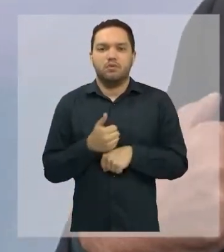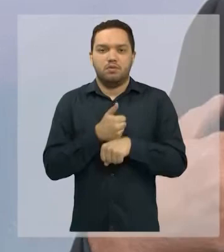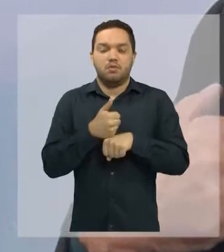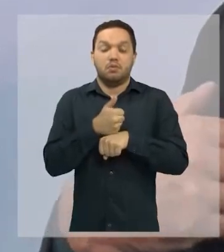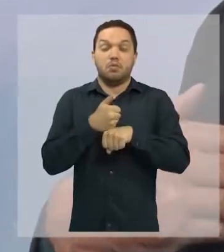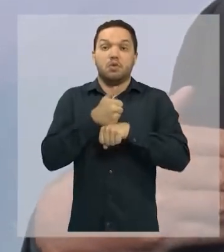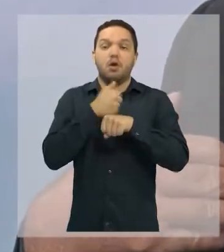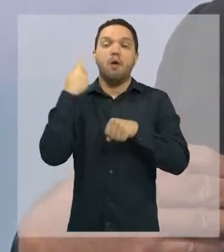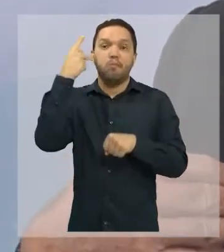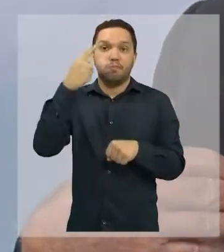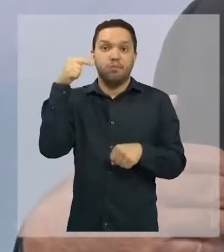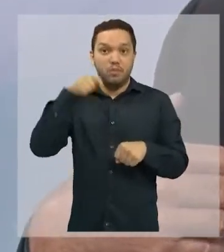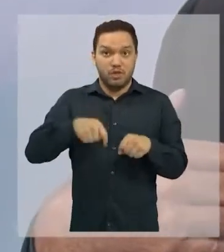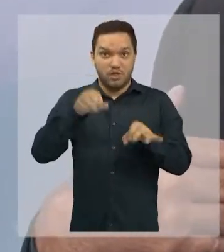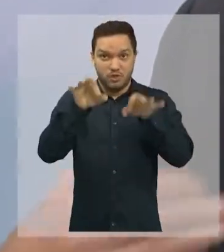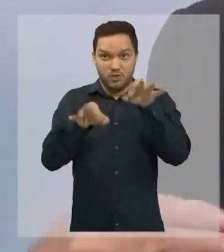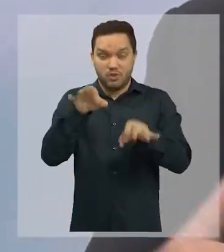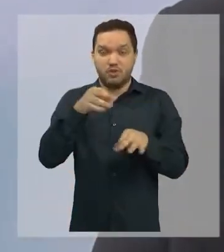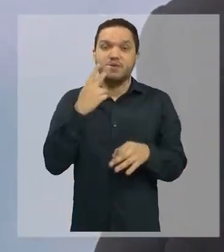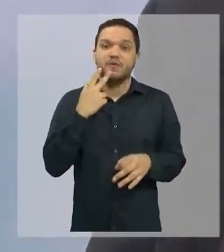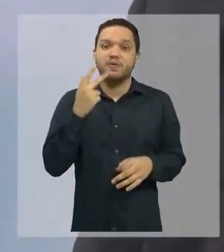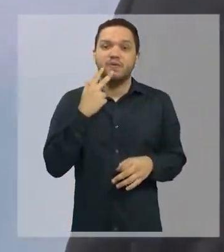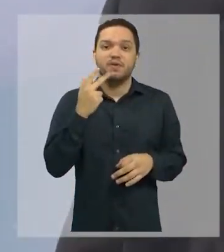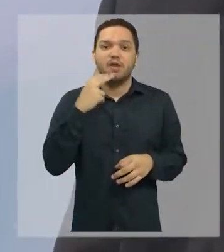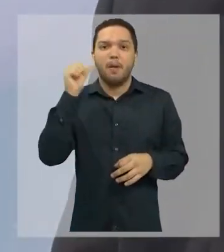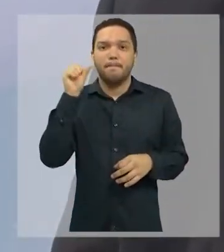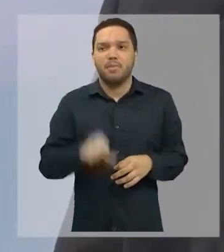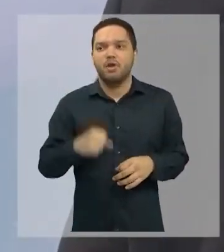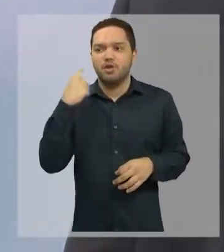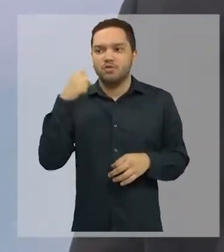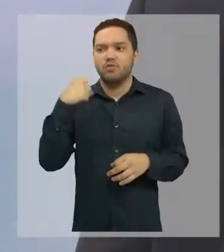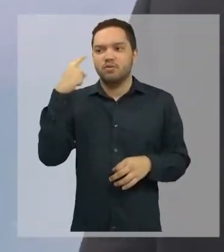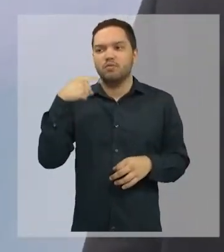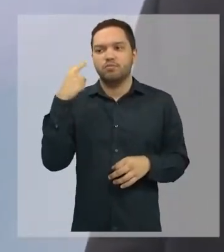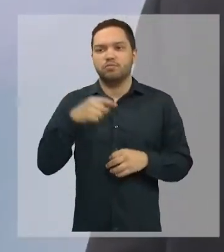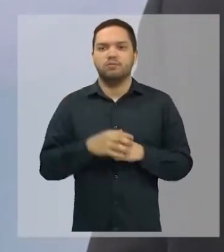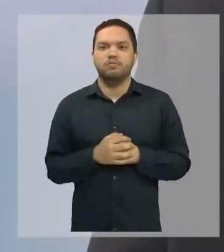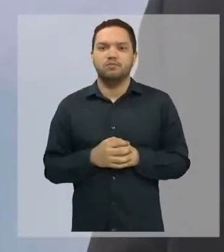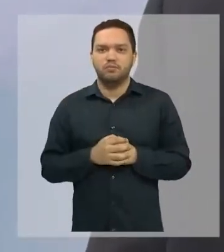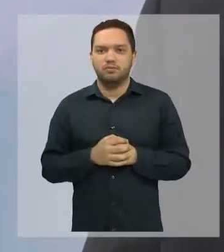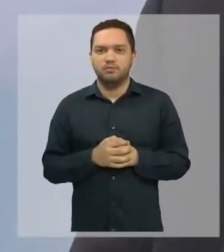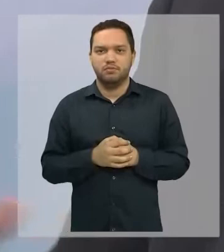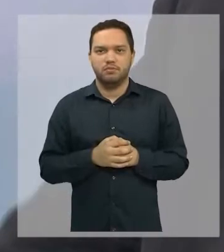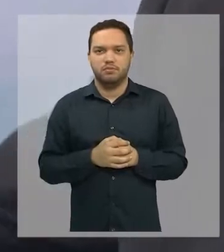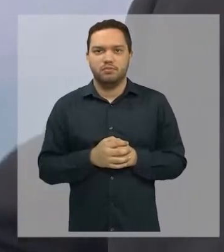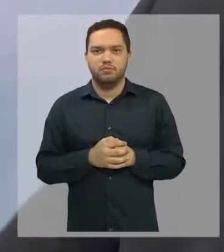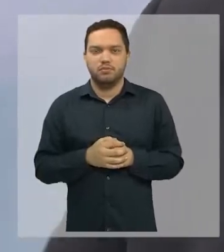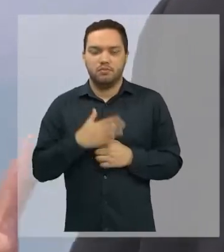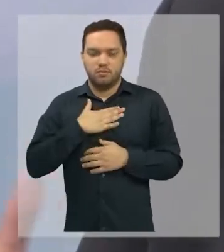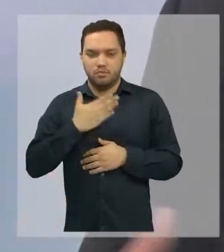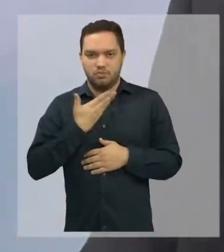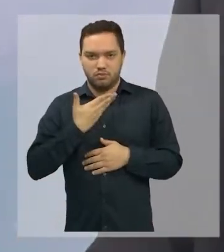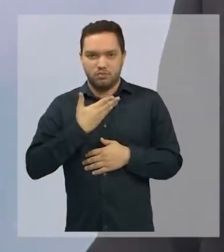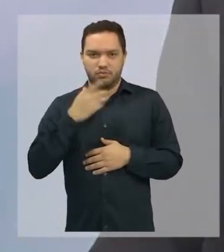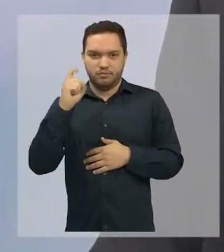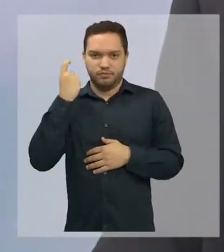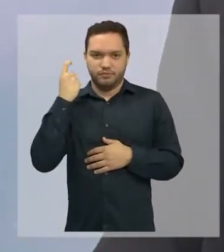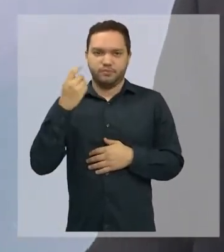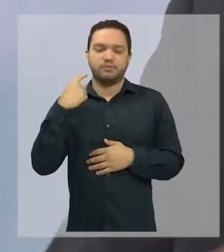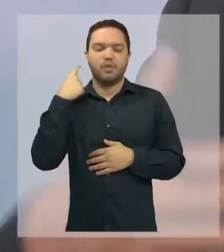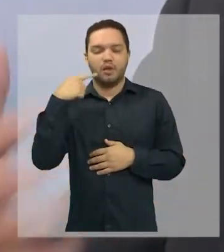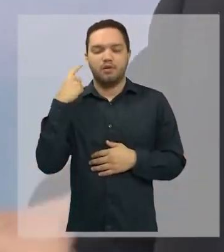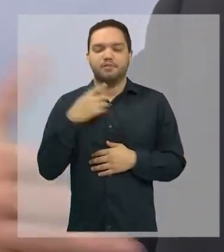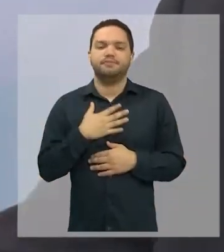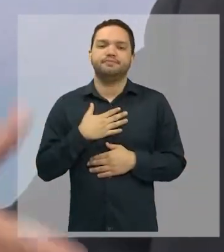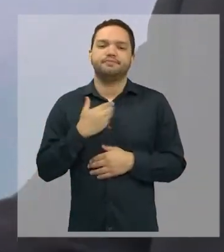trabalhar no júri de Fortaleza foi o pior advogado que eu vi trabalhar depois de aposentado. Eu tinha um amigo advogado que ele disse, rapaz,